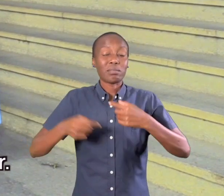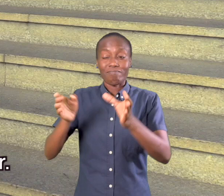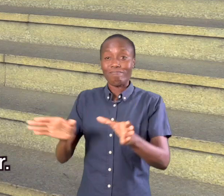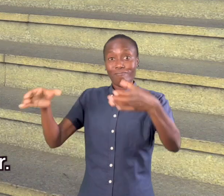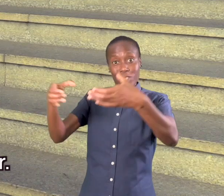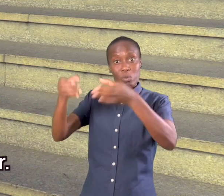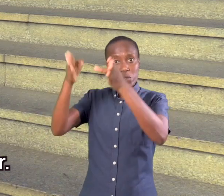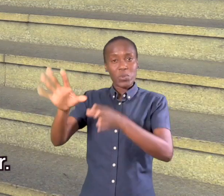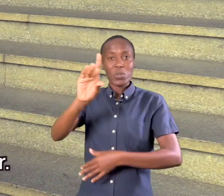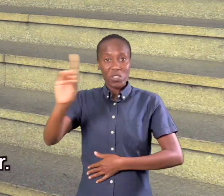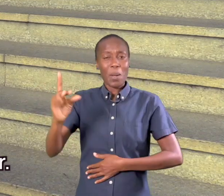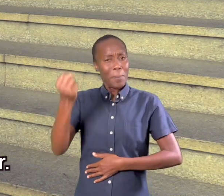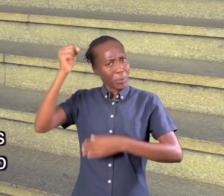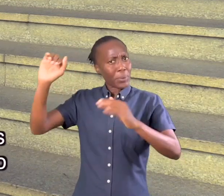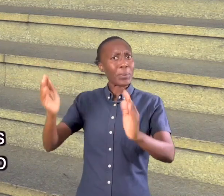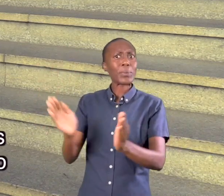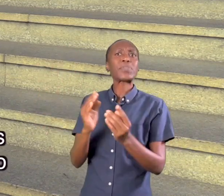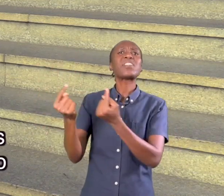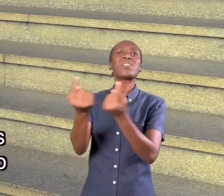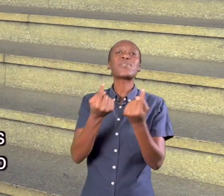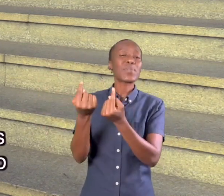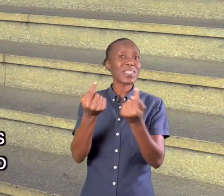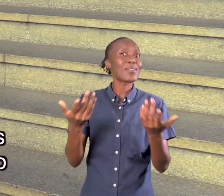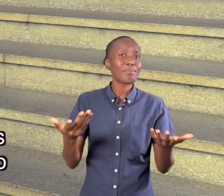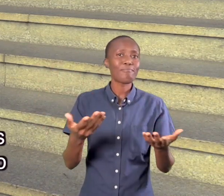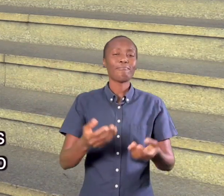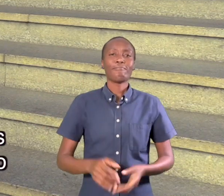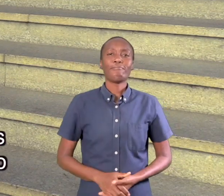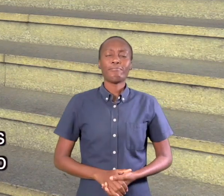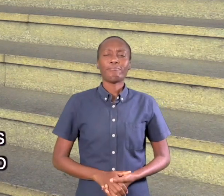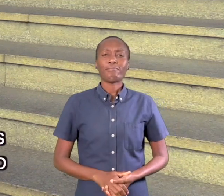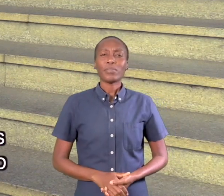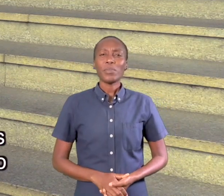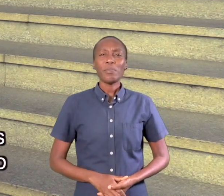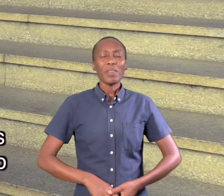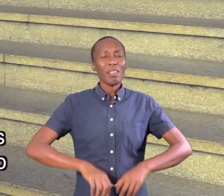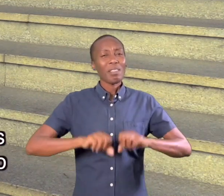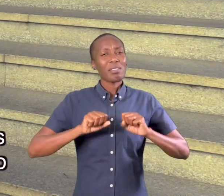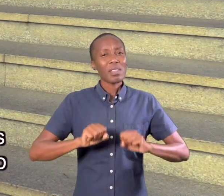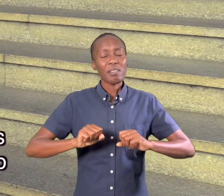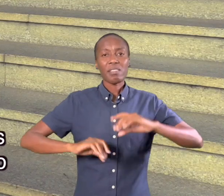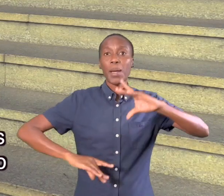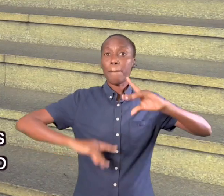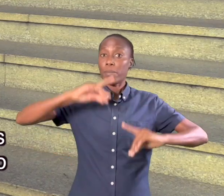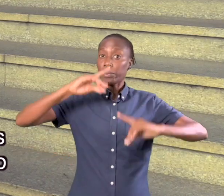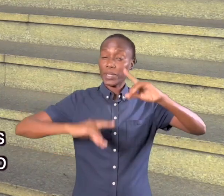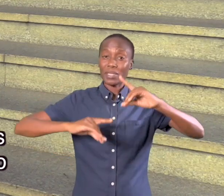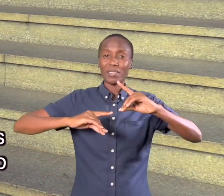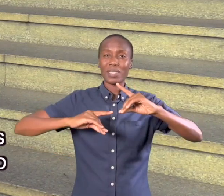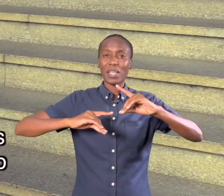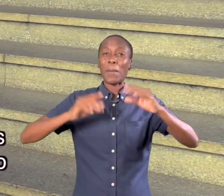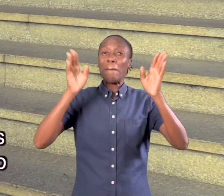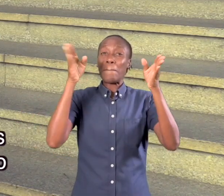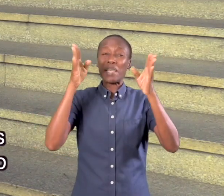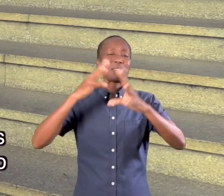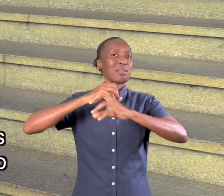grupo social ia reduzir. Deviam haver políticas em que obrigassem